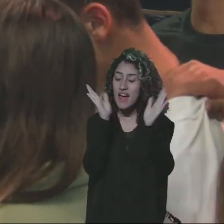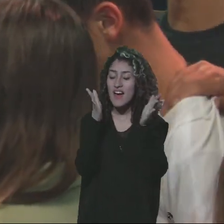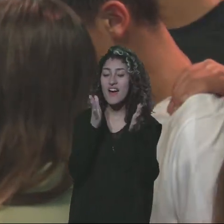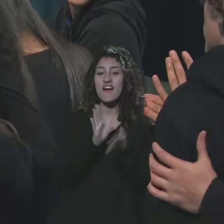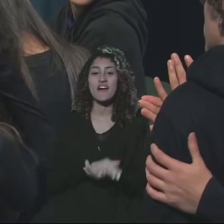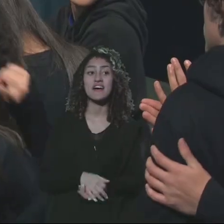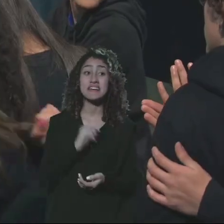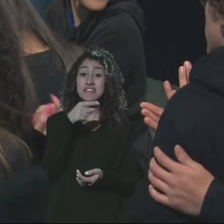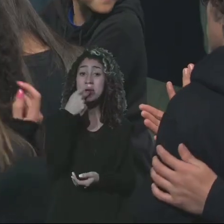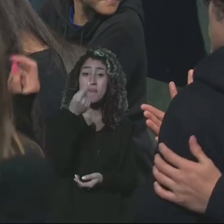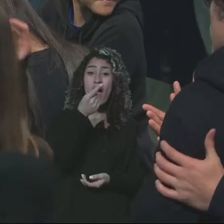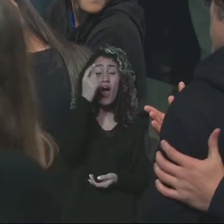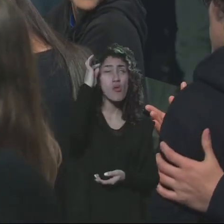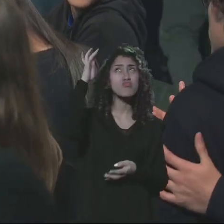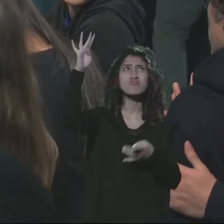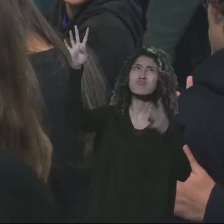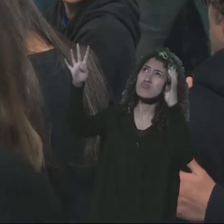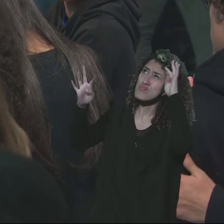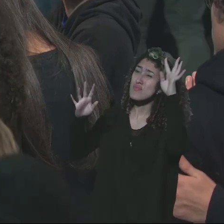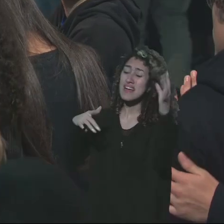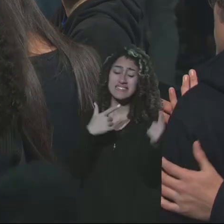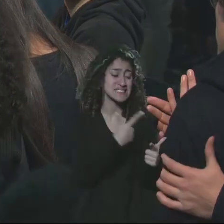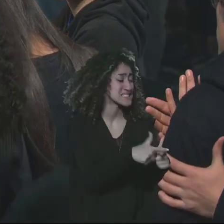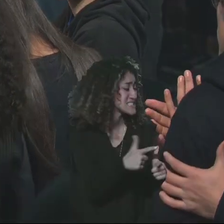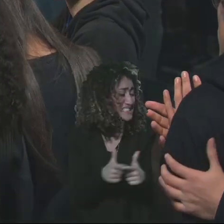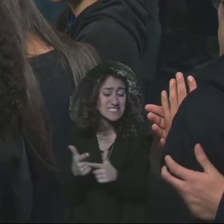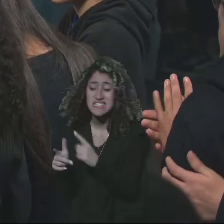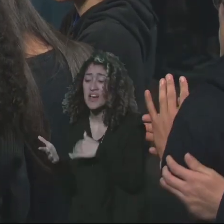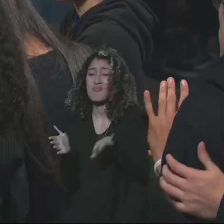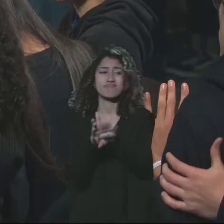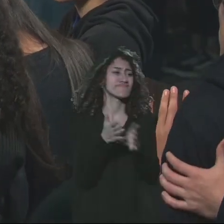Depois as distrações vão vir, os atrapalhos vão vir.